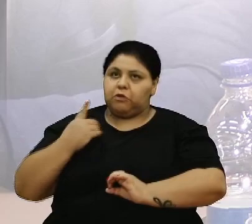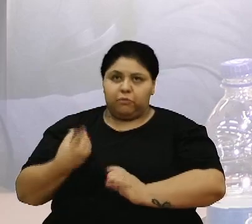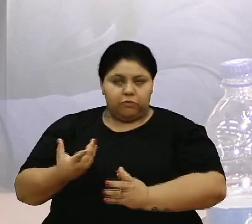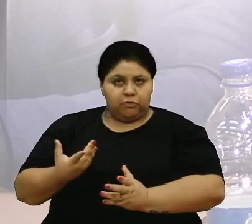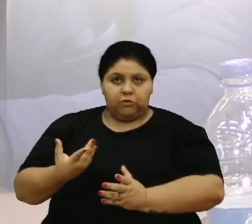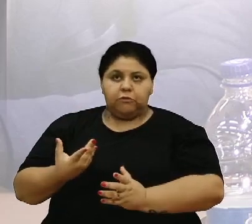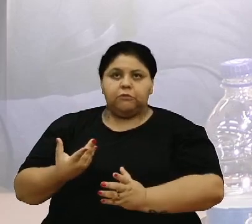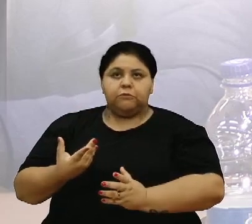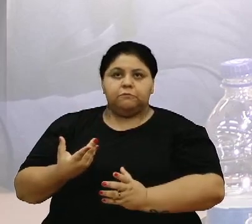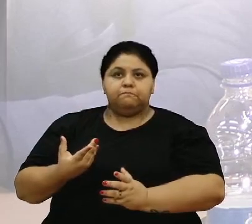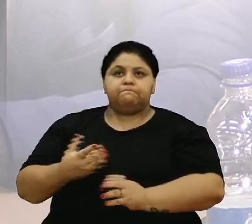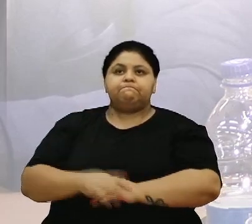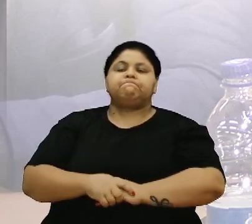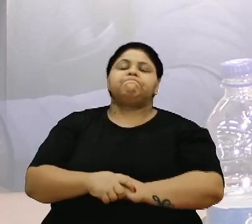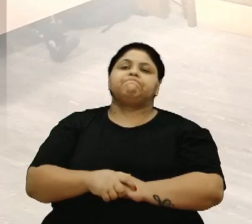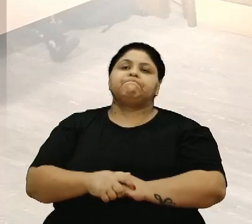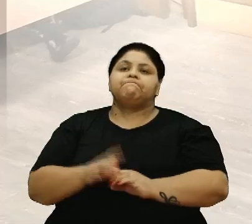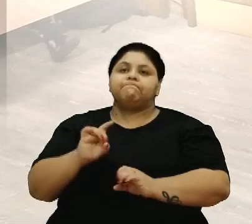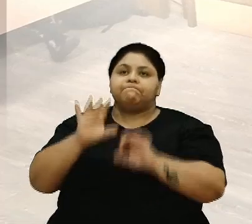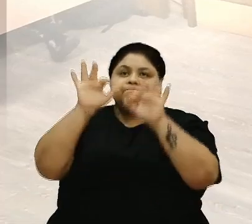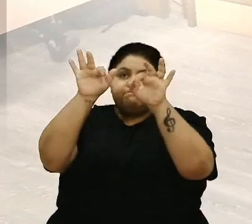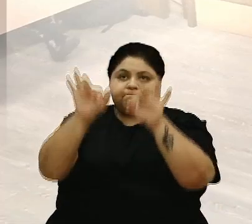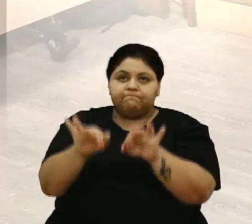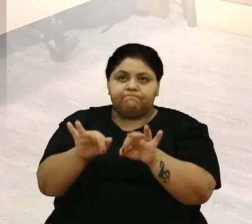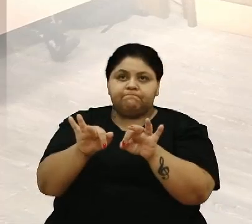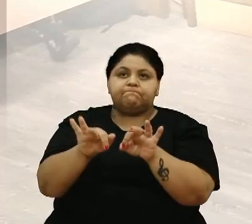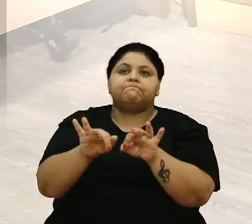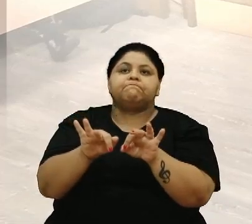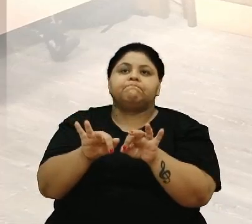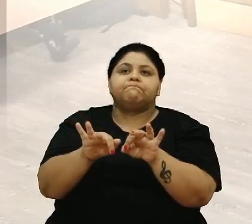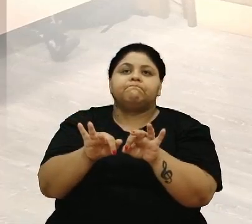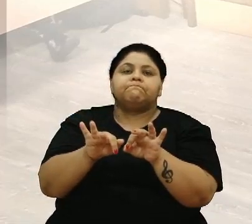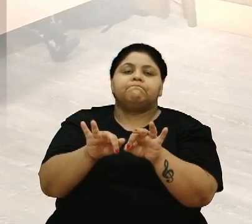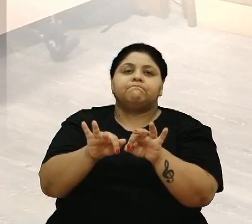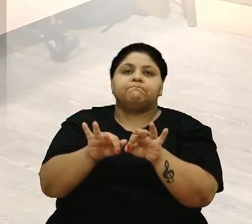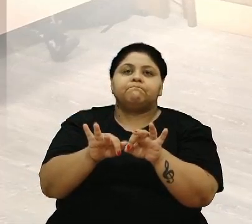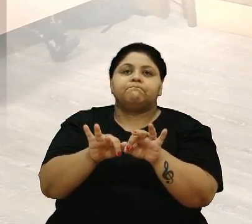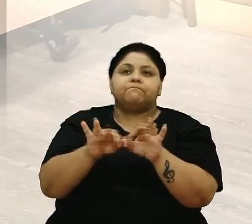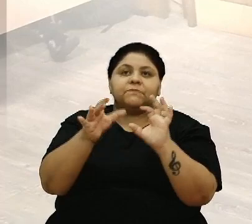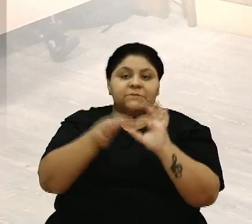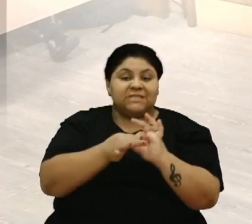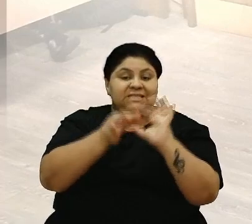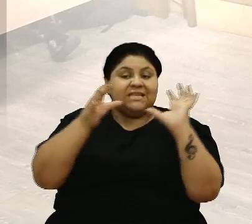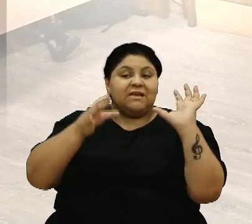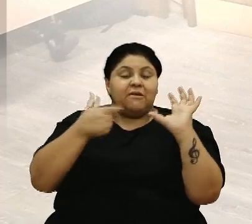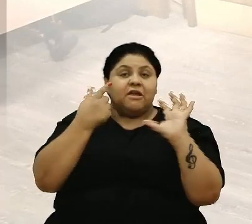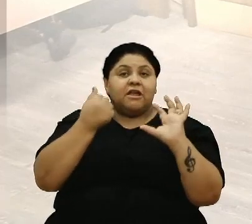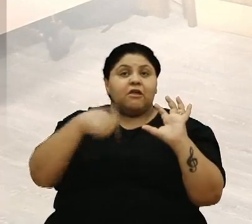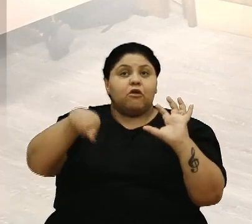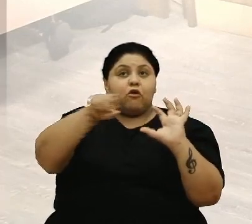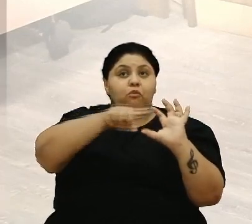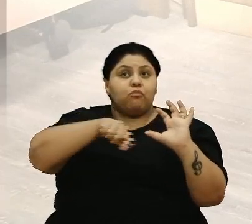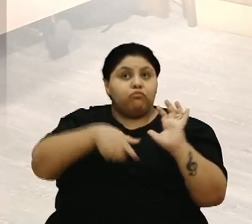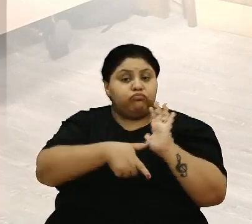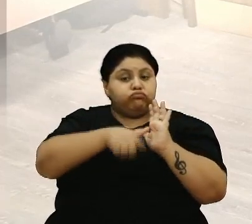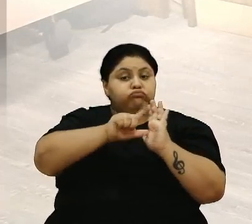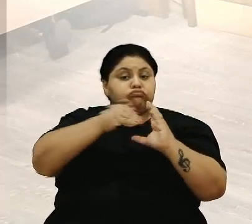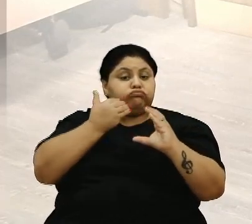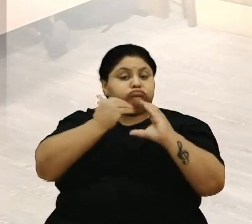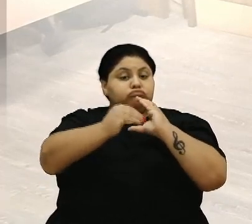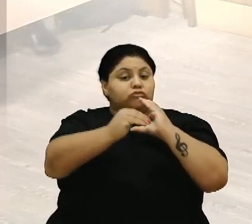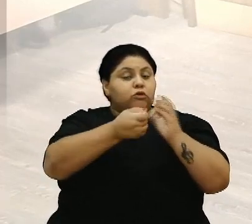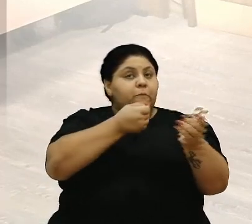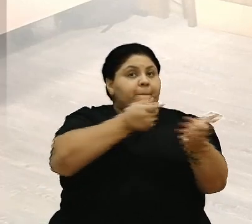para os hospitais. Exatamente, só para terminar, presidente. Exatamente, amanhã será liberada a verba, por isso que a gente se antecipou já destinando para a